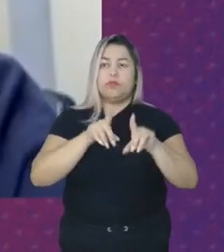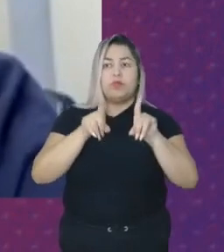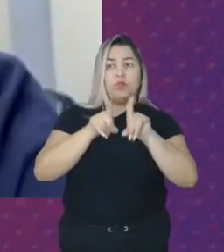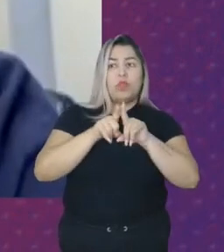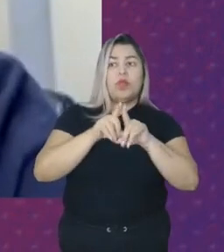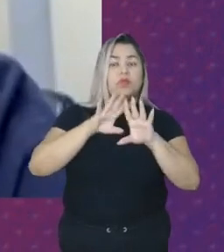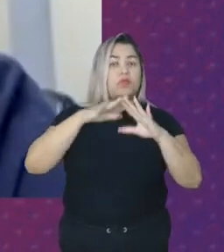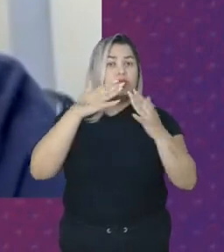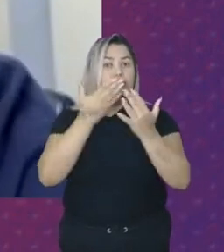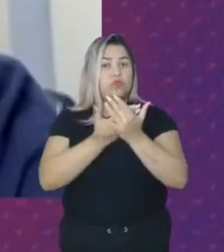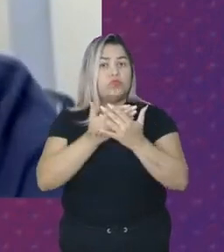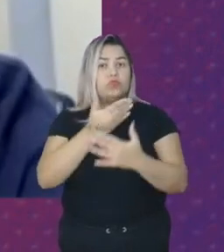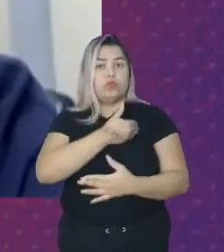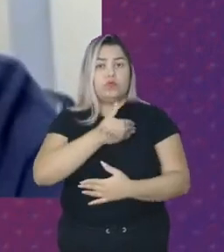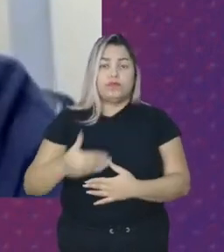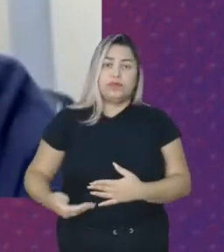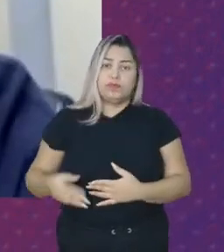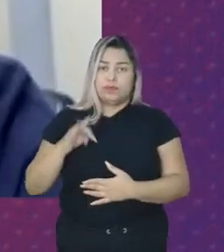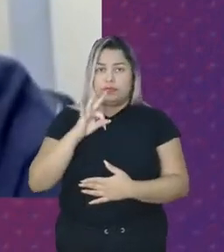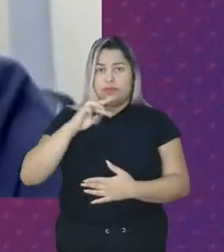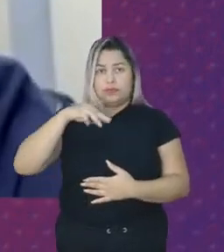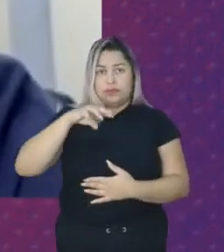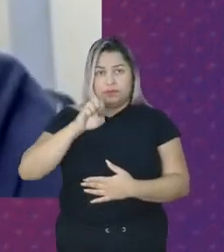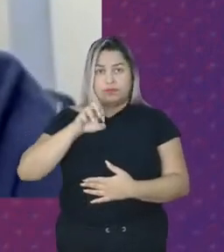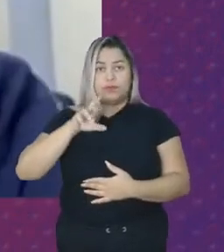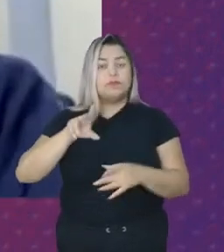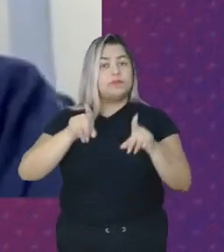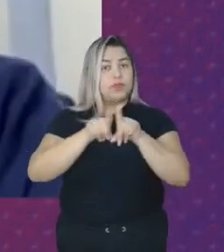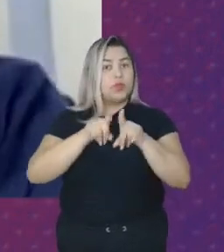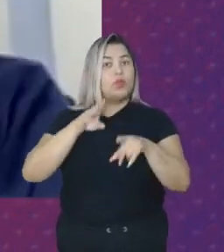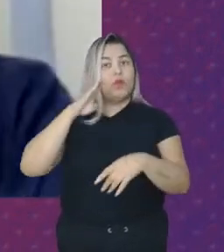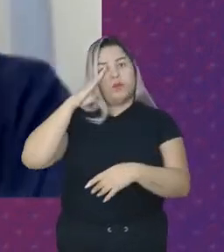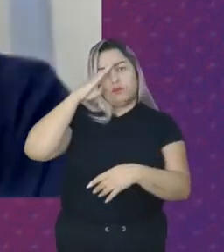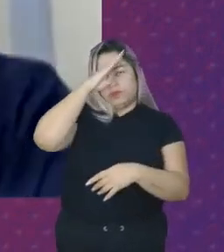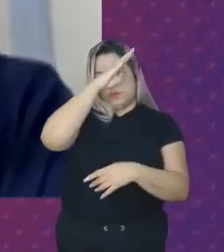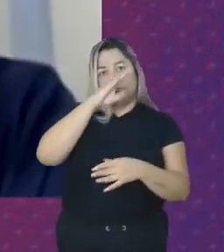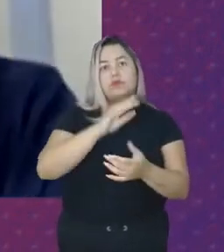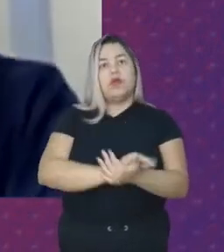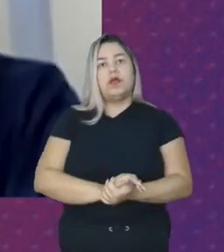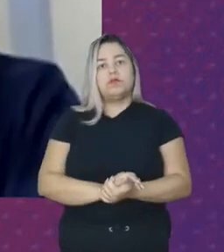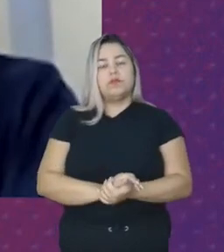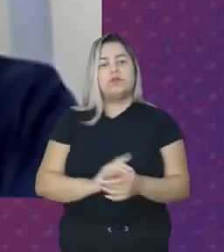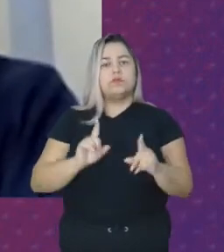pública nos governos Temer e Bolsonaro. A primeira medida,